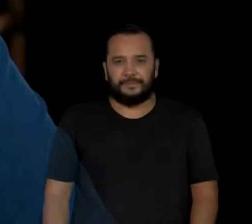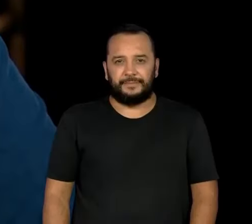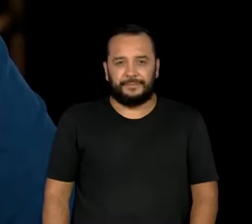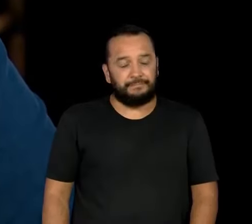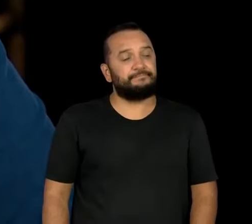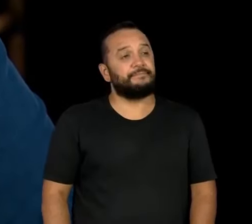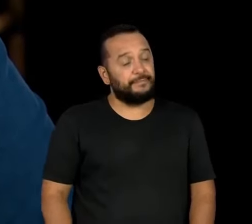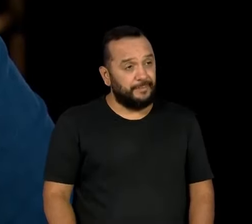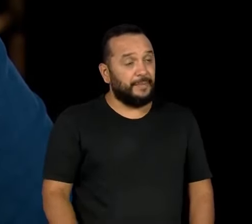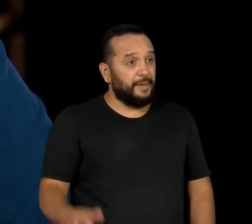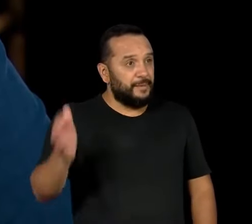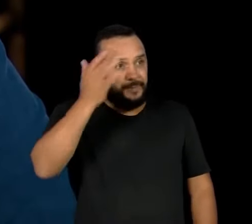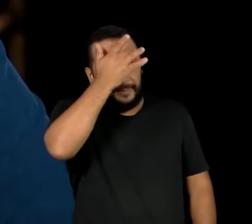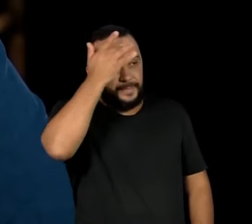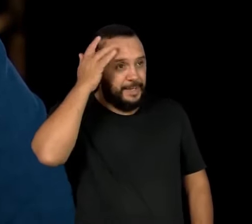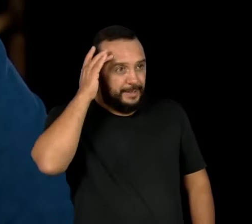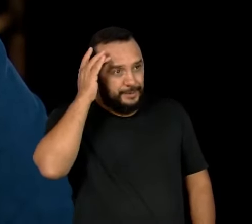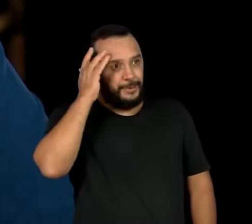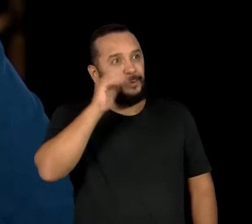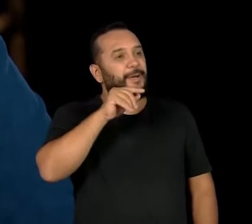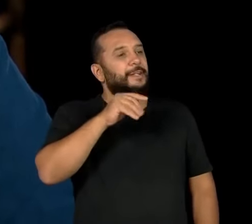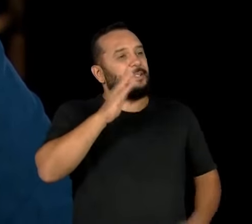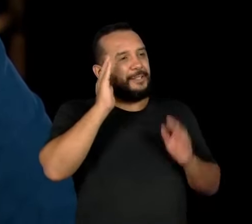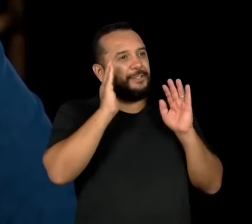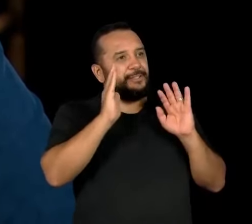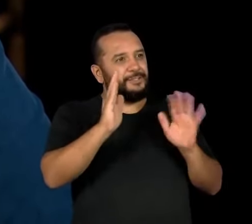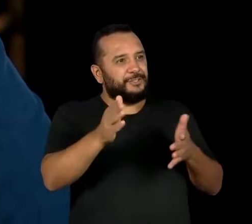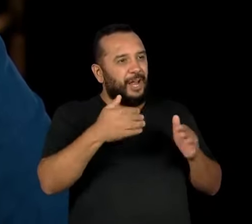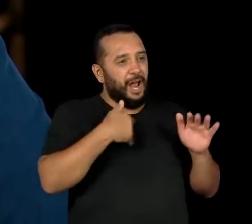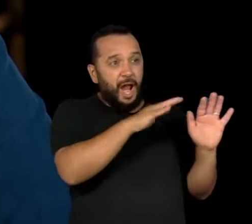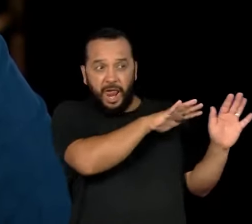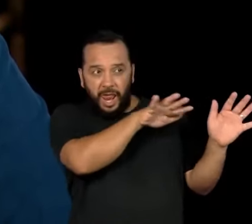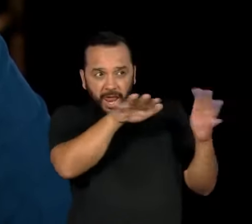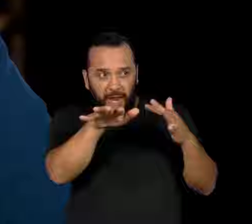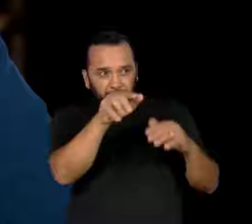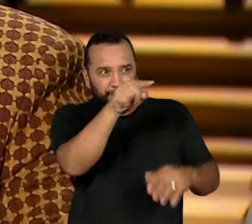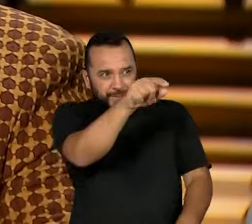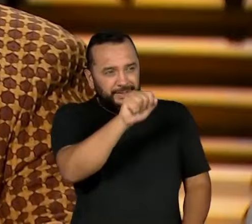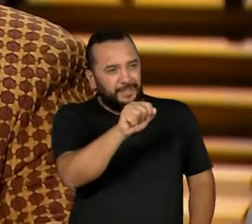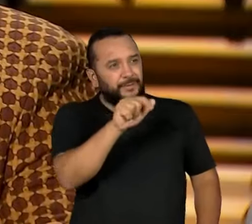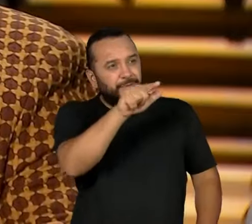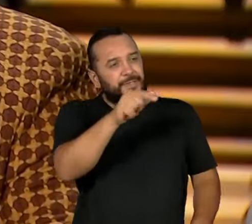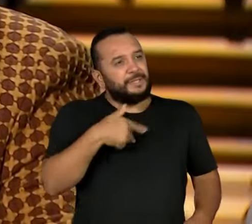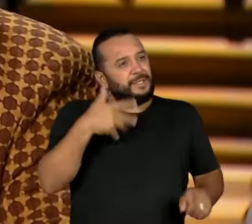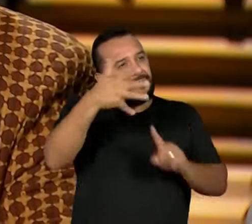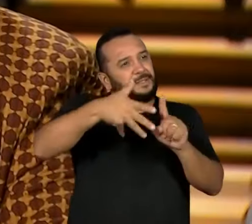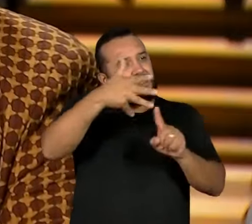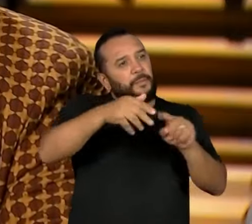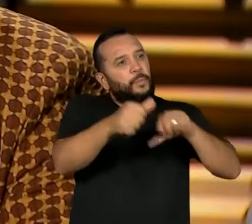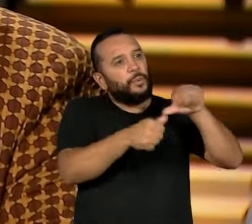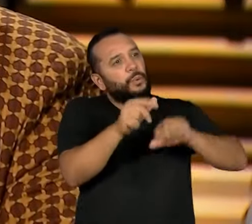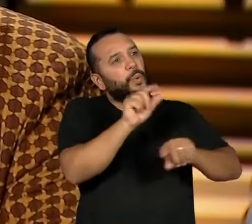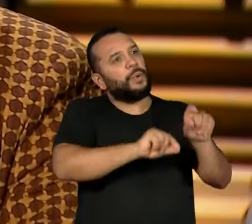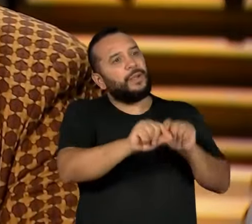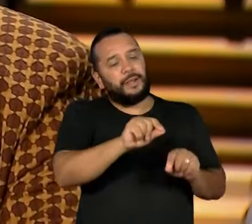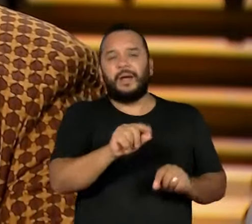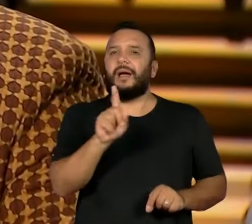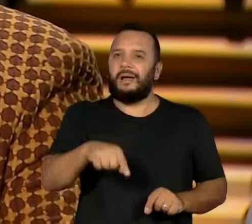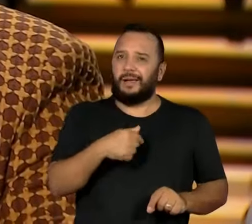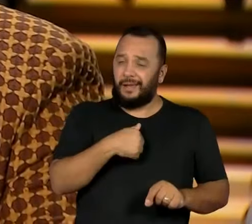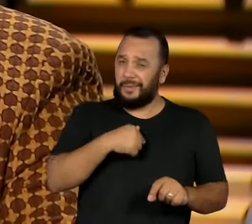com mais gente te ouvindo o que que muda no que você tem a dizer o que muda é a responsabilidade eu